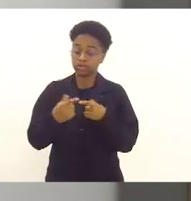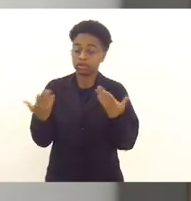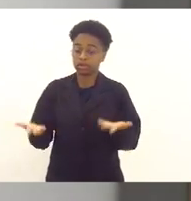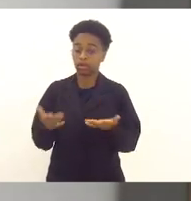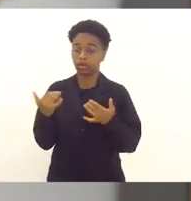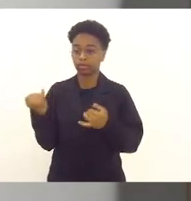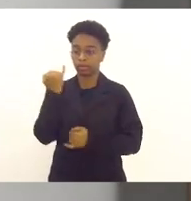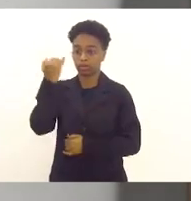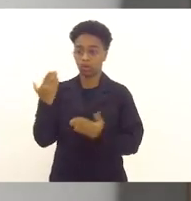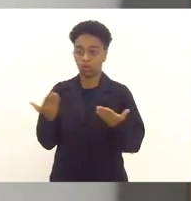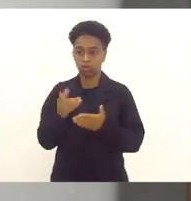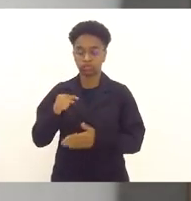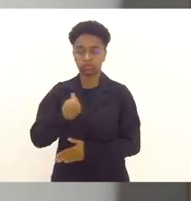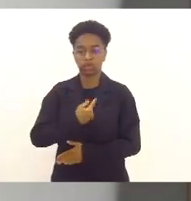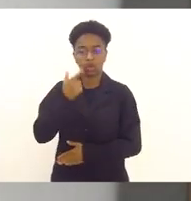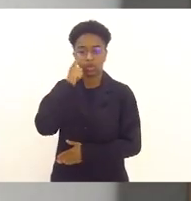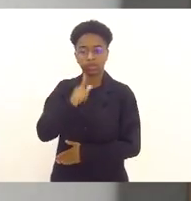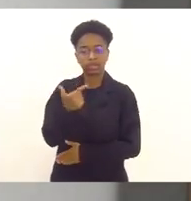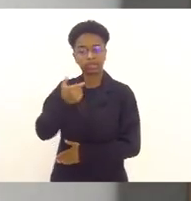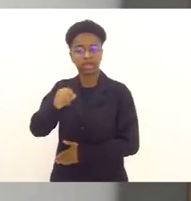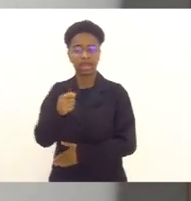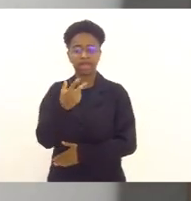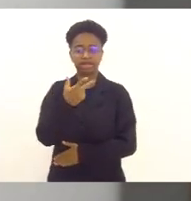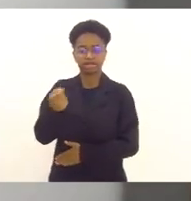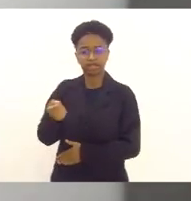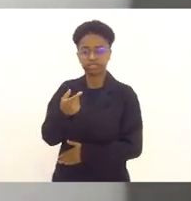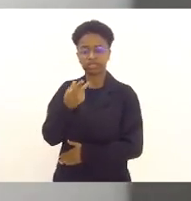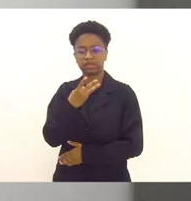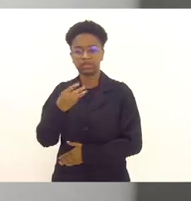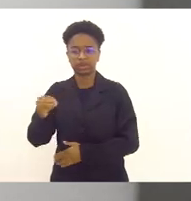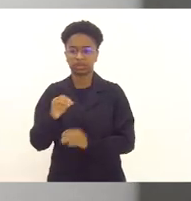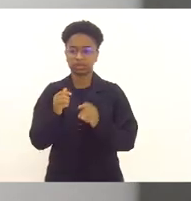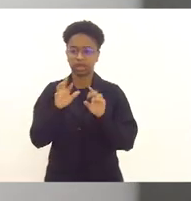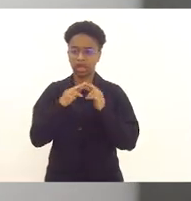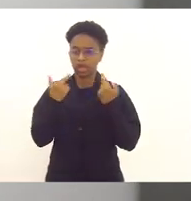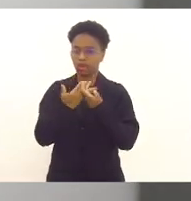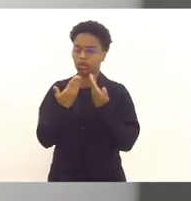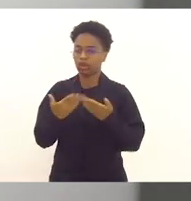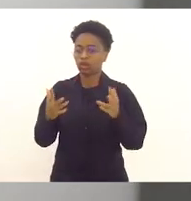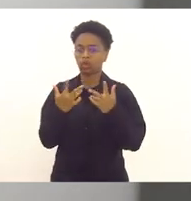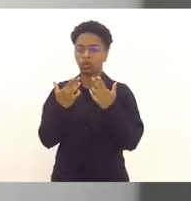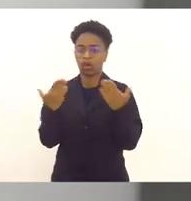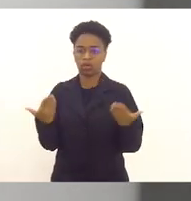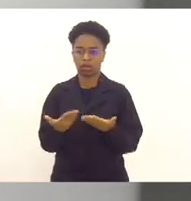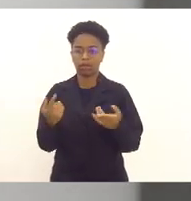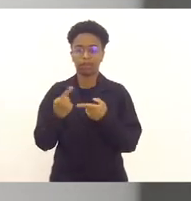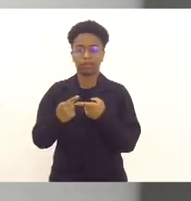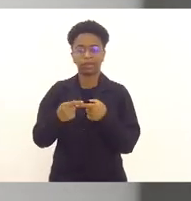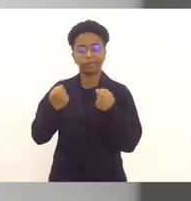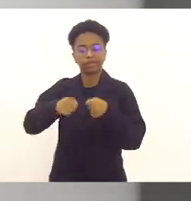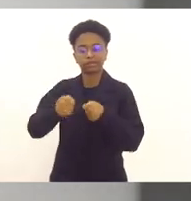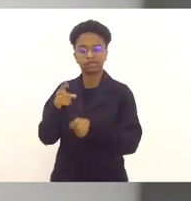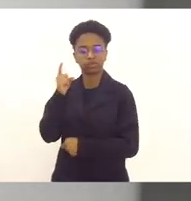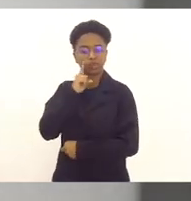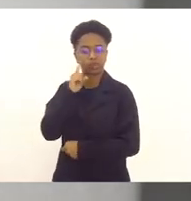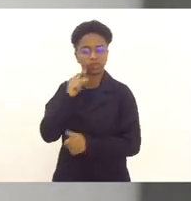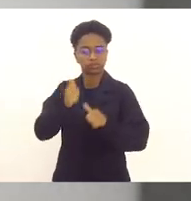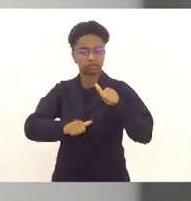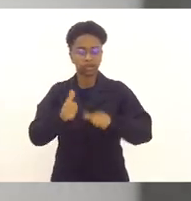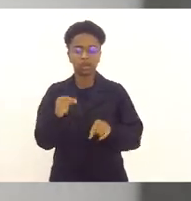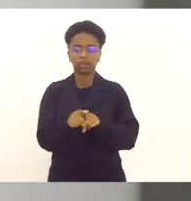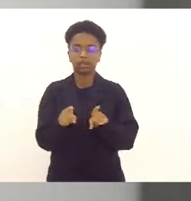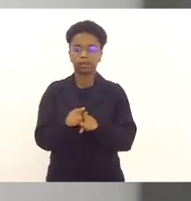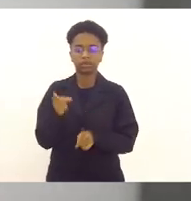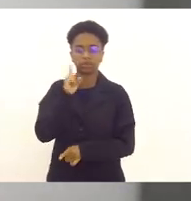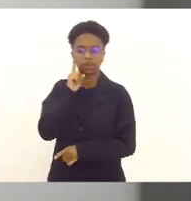possa fazer mais 10 gente mais 30 audiências públicas como essa para a gente ter esse balanço cotidiano e que a gente possa